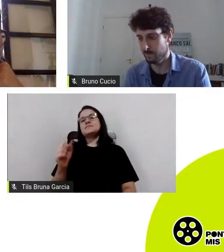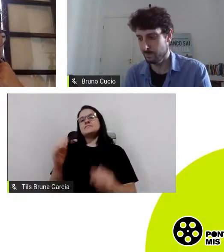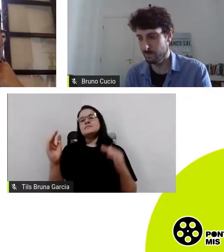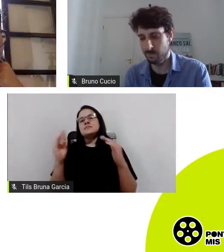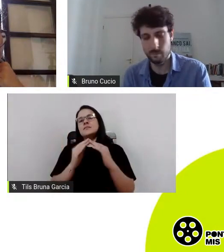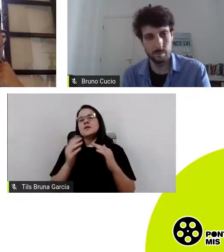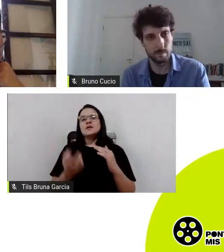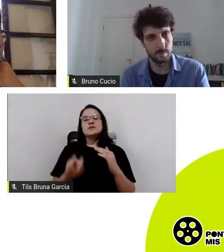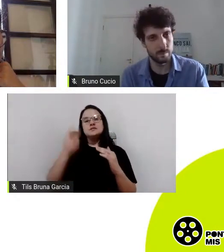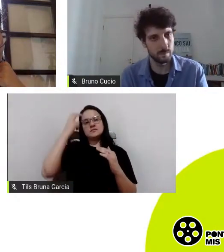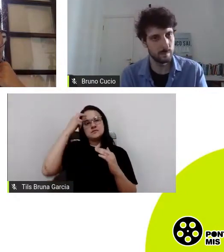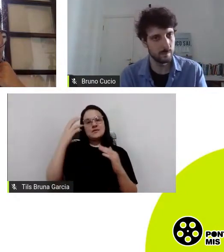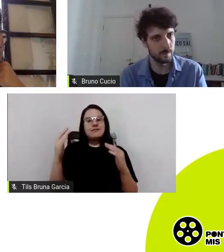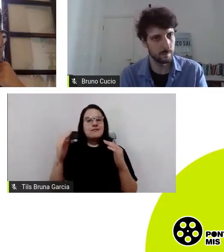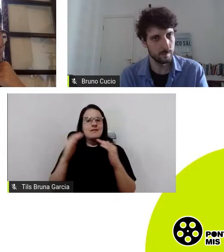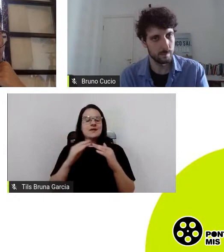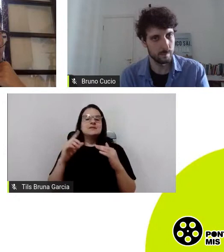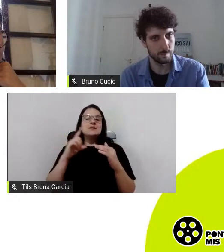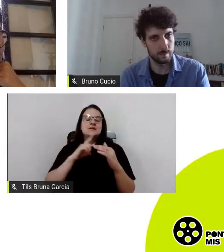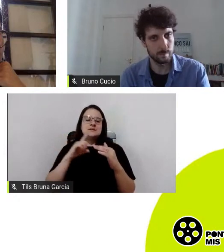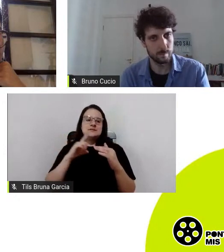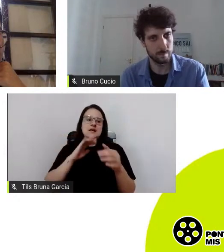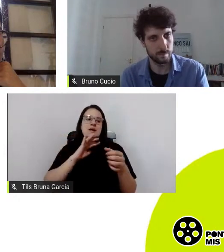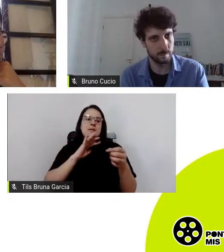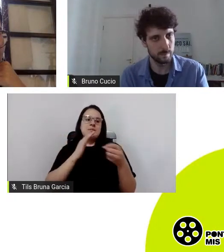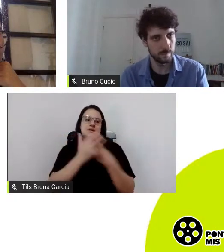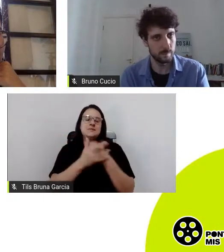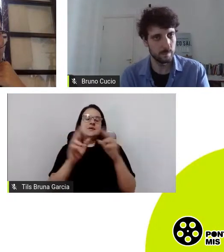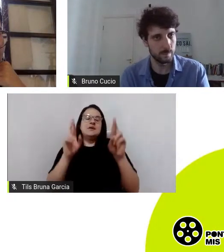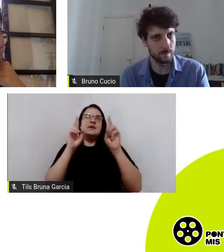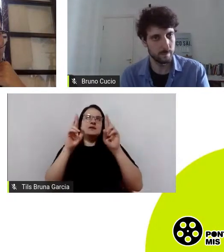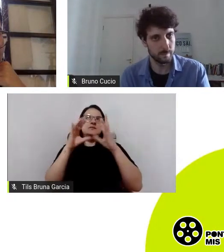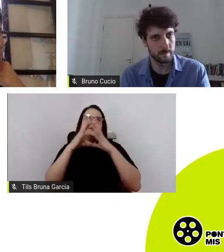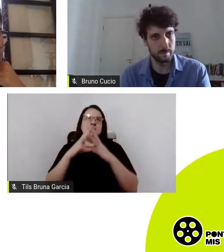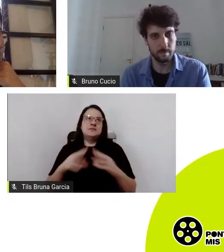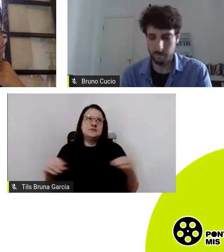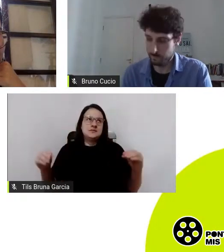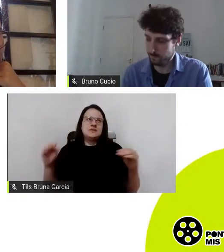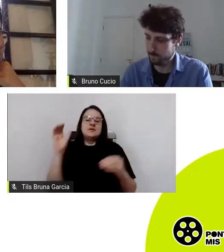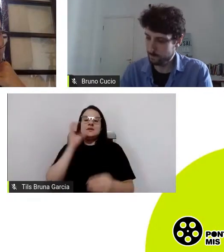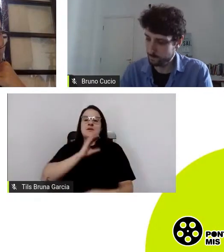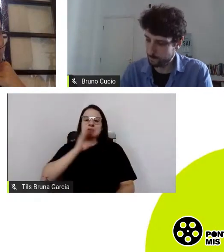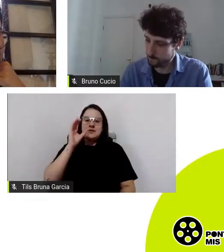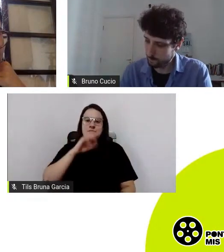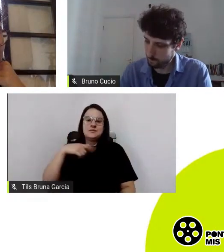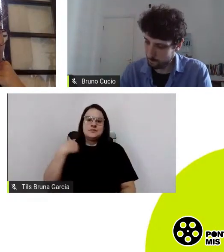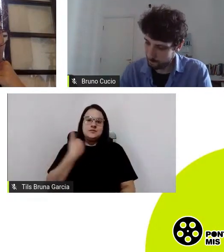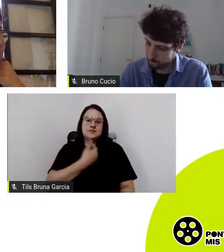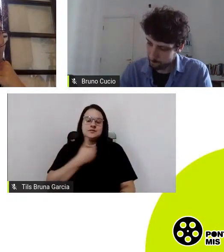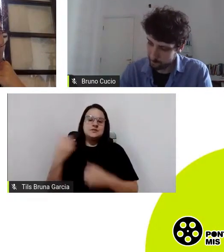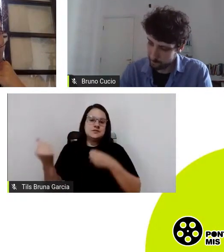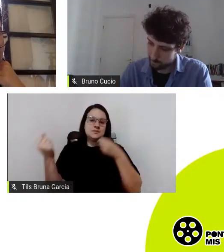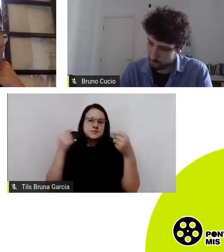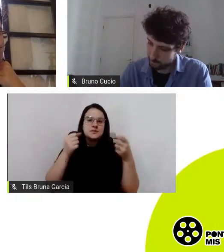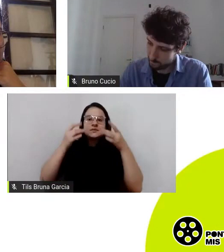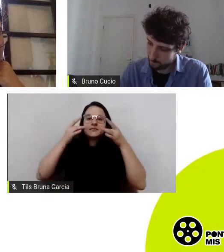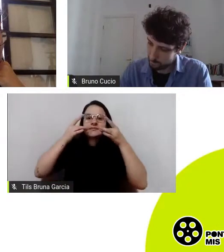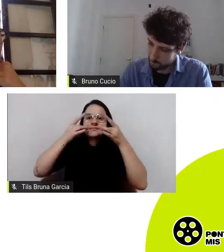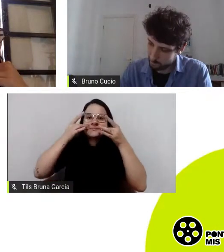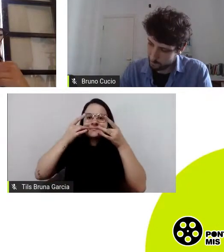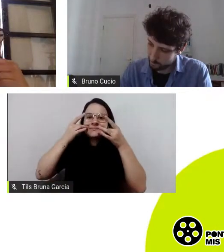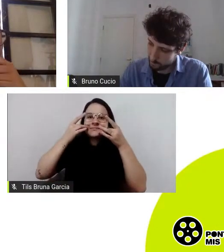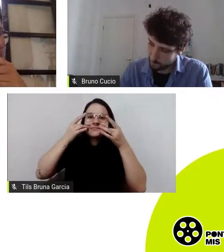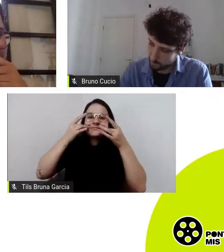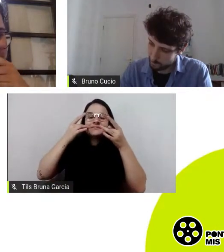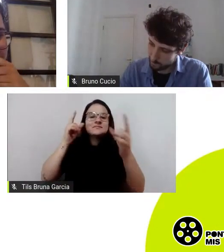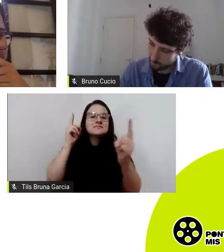e a gente ainda tem esse momento pandêmico que a gente espera que logo venha a vacina e a gente possa estar no presencial, né, todo